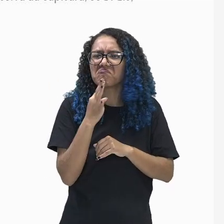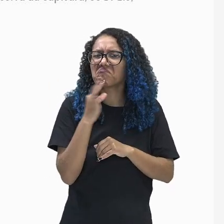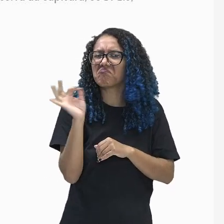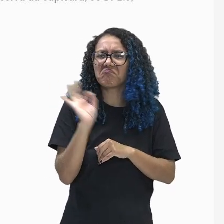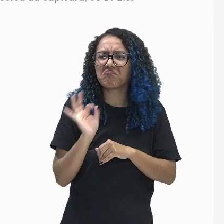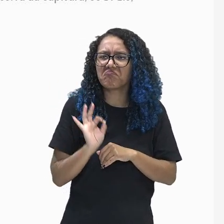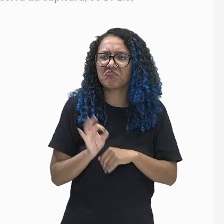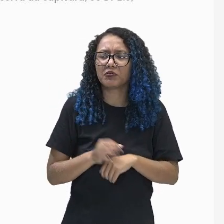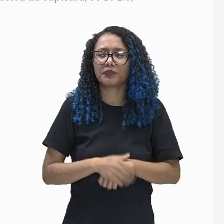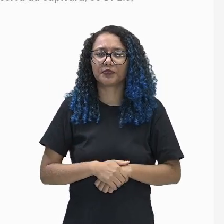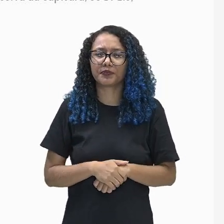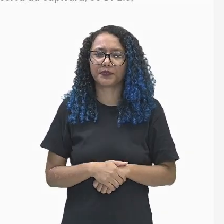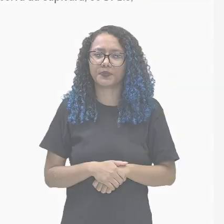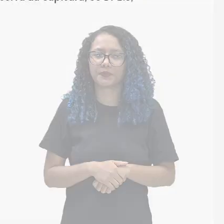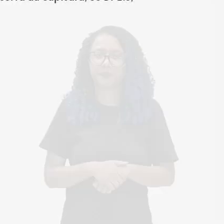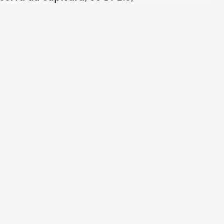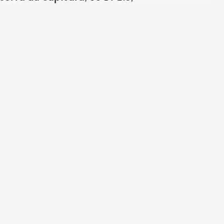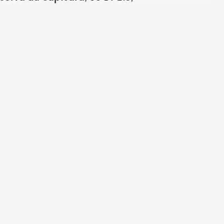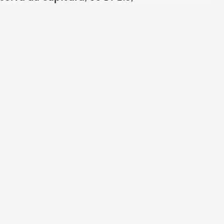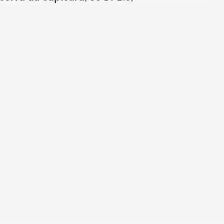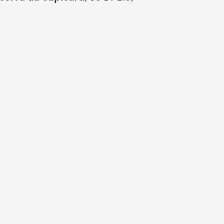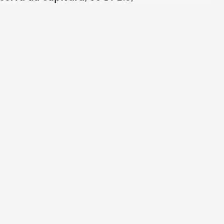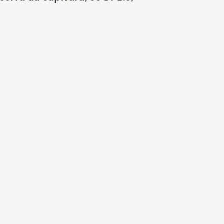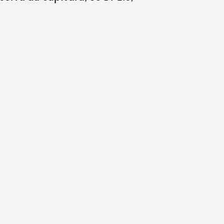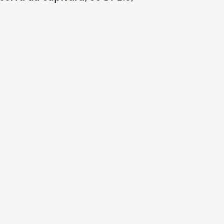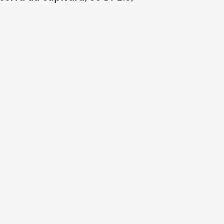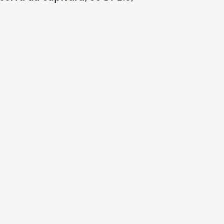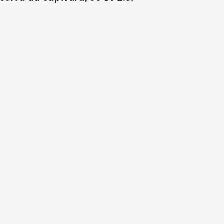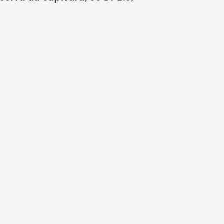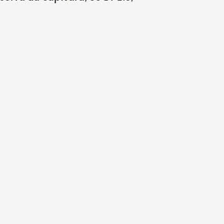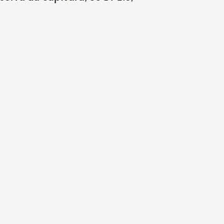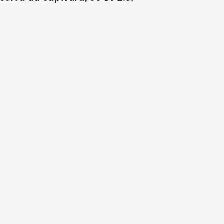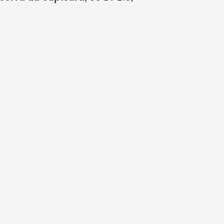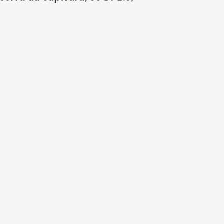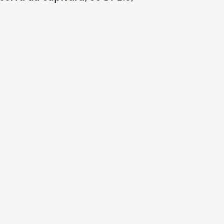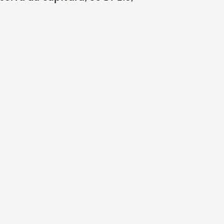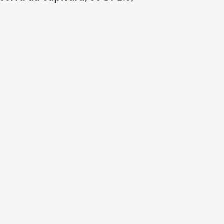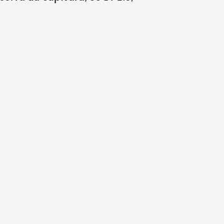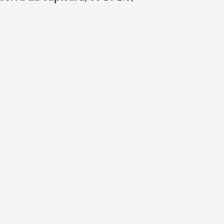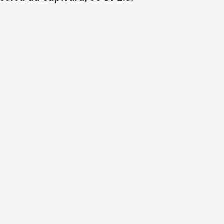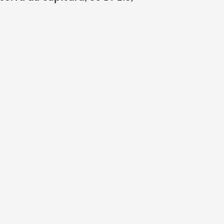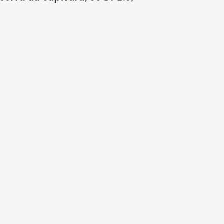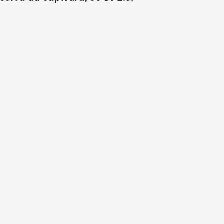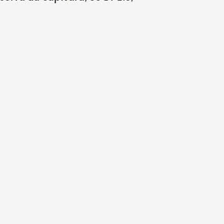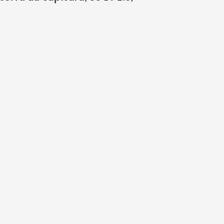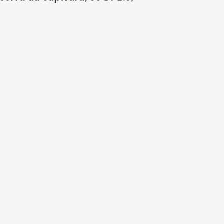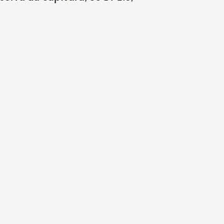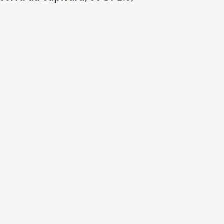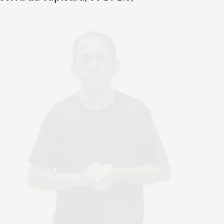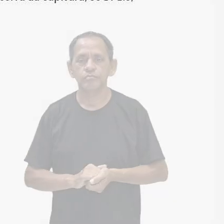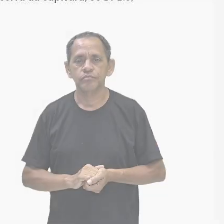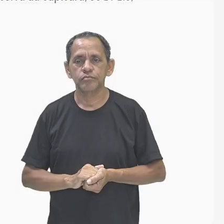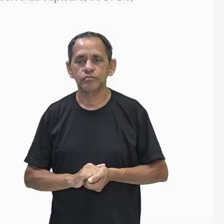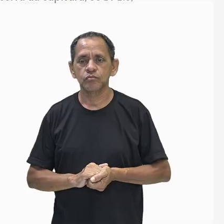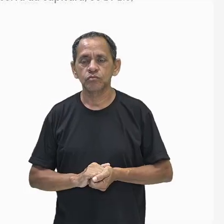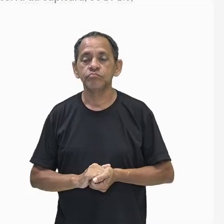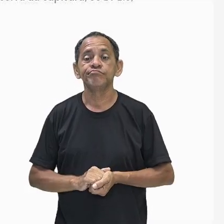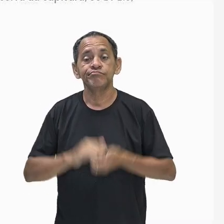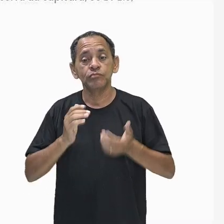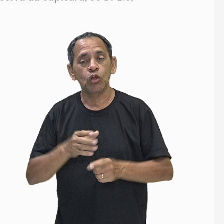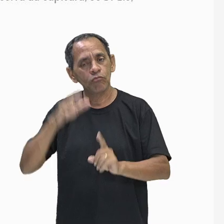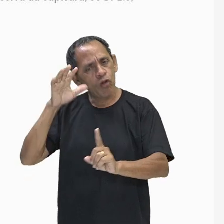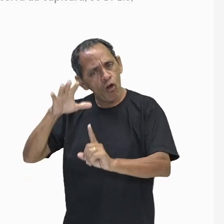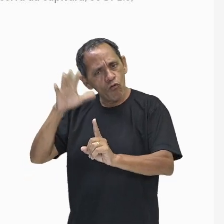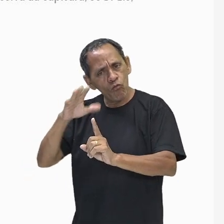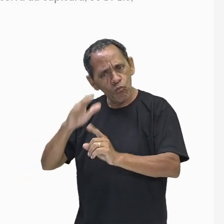com estudos, graças ao desenvolvimento das ciências, da paleontologia, da arqueologia e